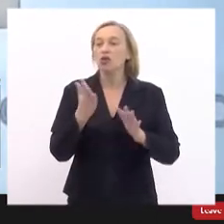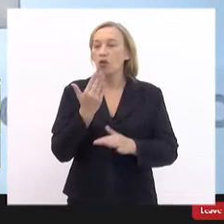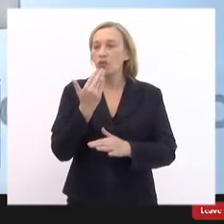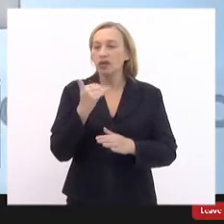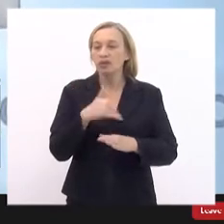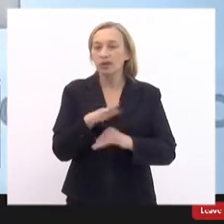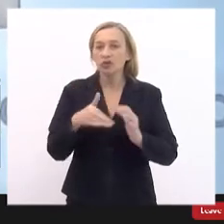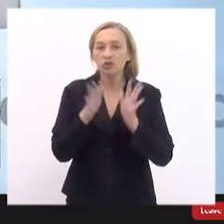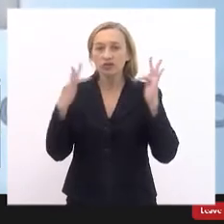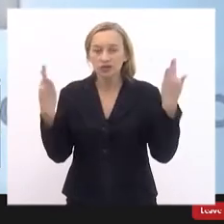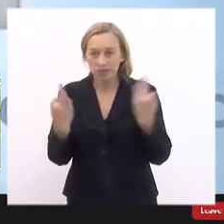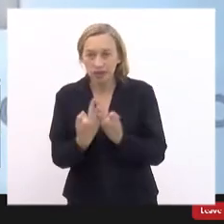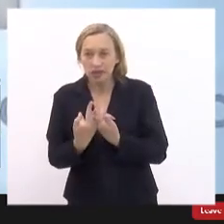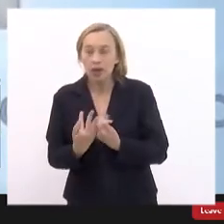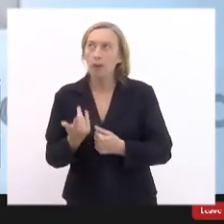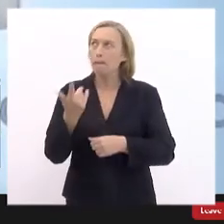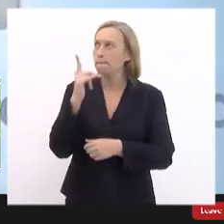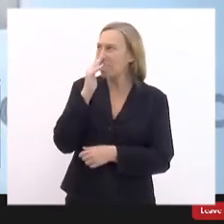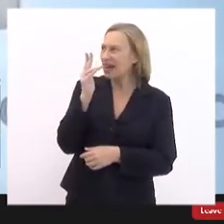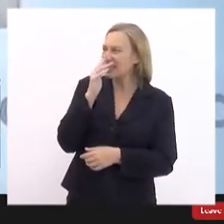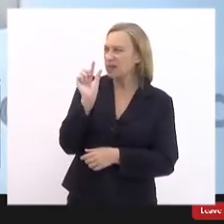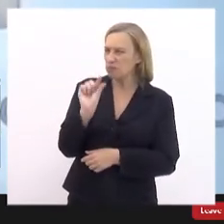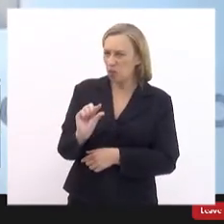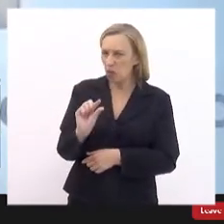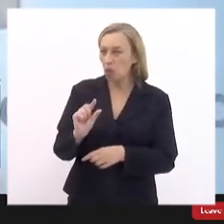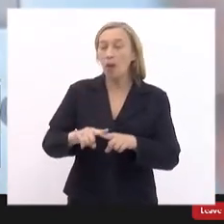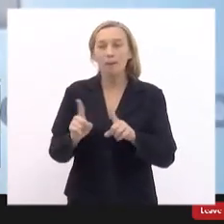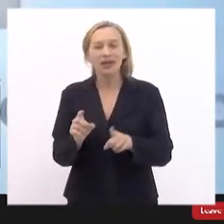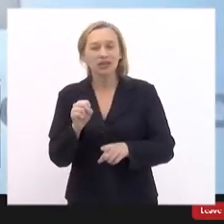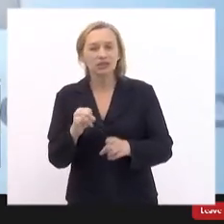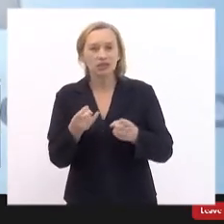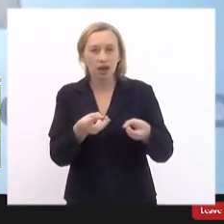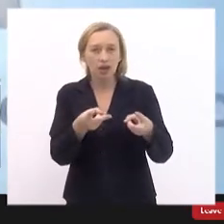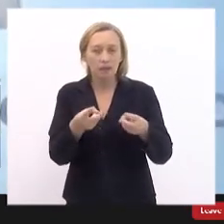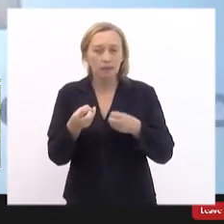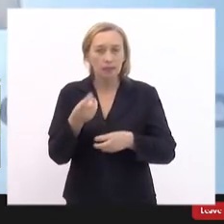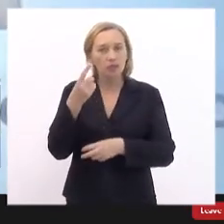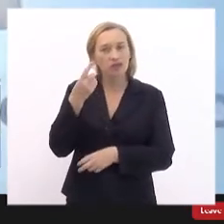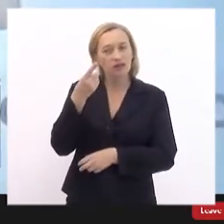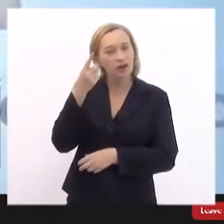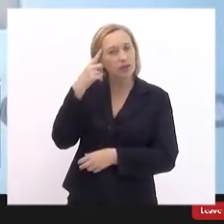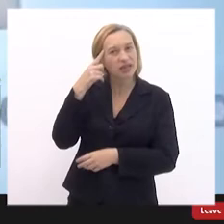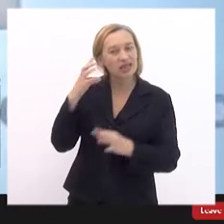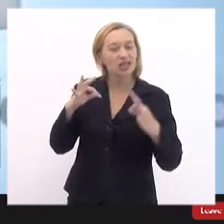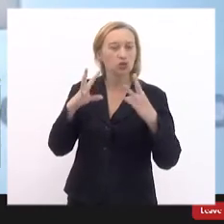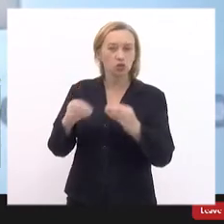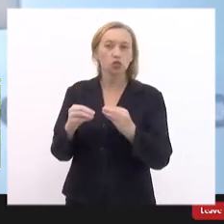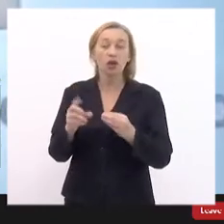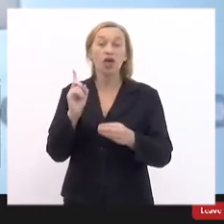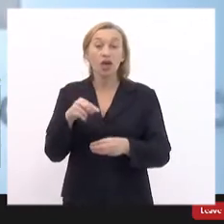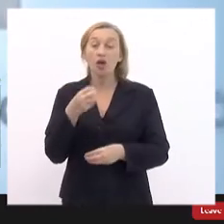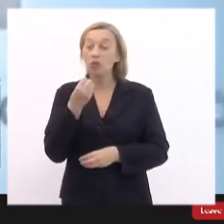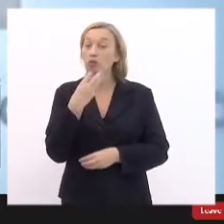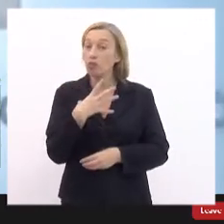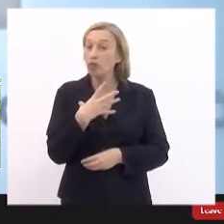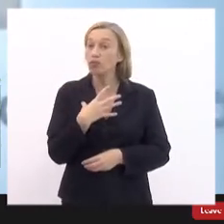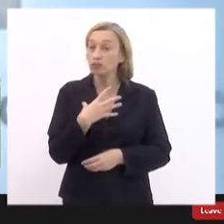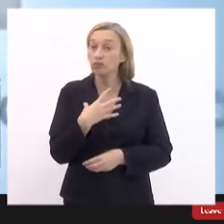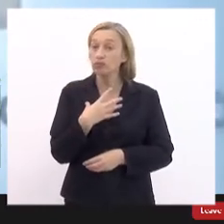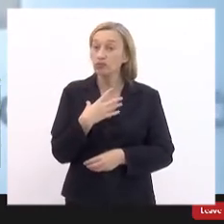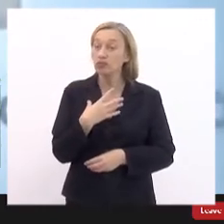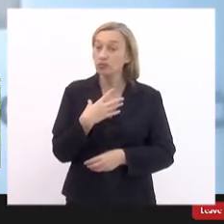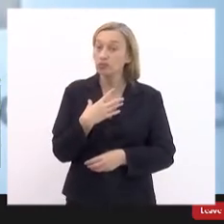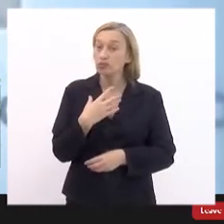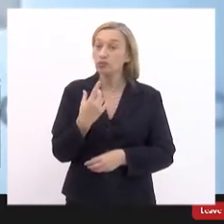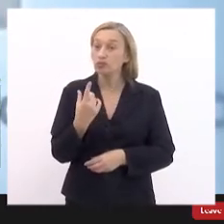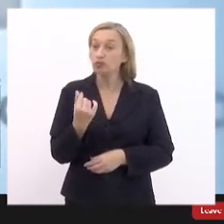famílias. Pode parecer um mínimo, mas se você pensar num todo, é uma boa quantia.